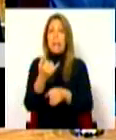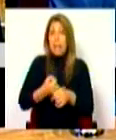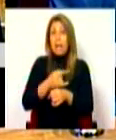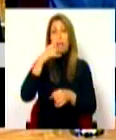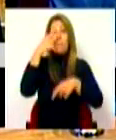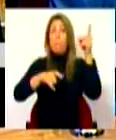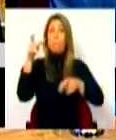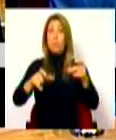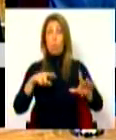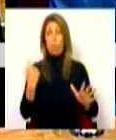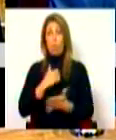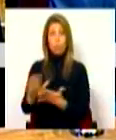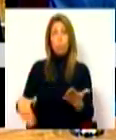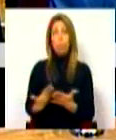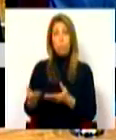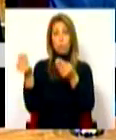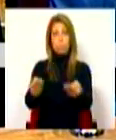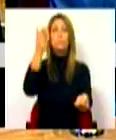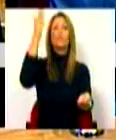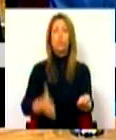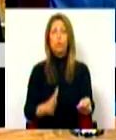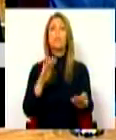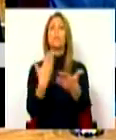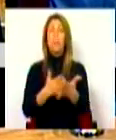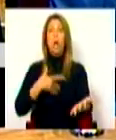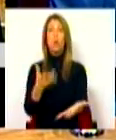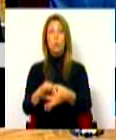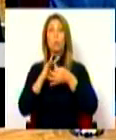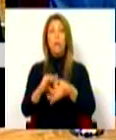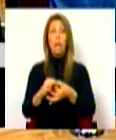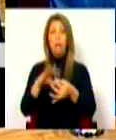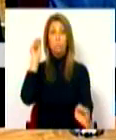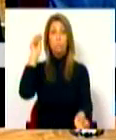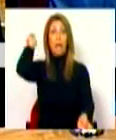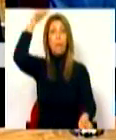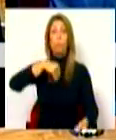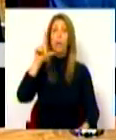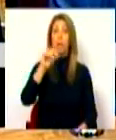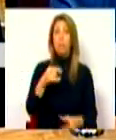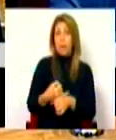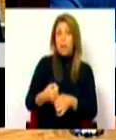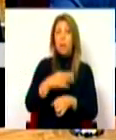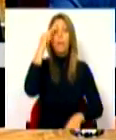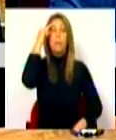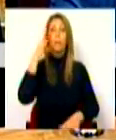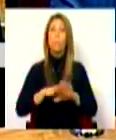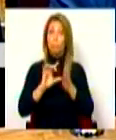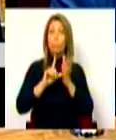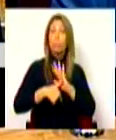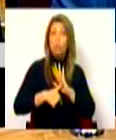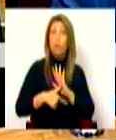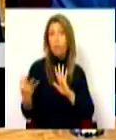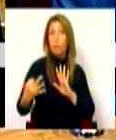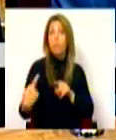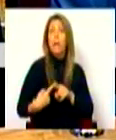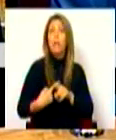justa, é uma proposta que estabelece a solidariedade entre a República e a Região Autónoma da Madeira, por isso o projeto foi reconhecido como um projeto de interesse